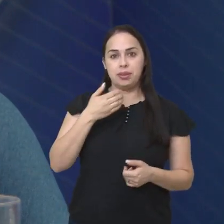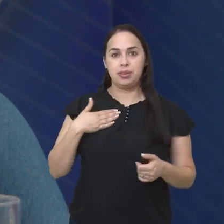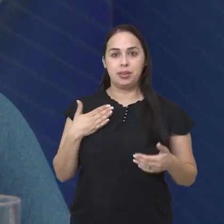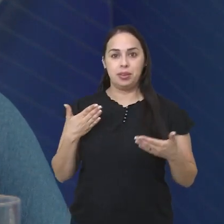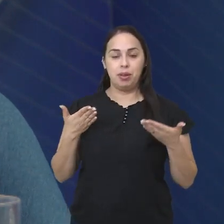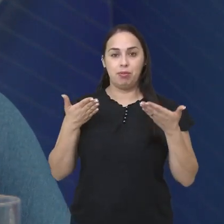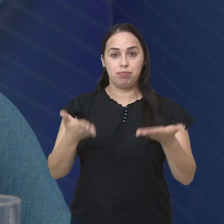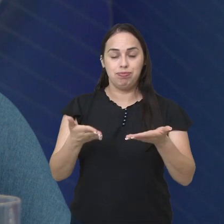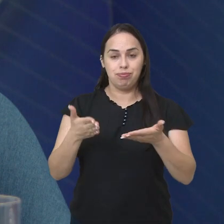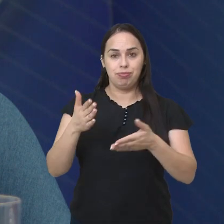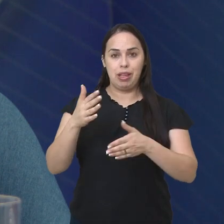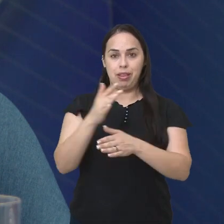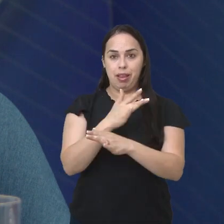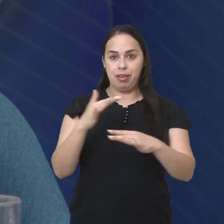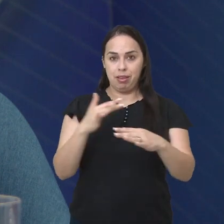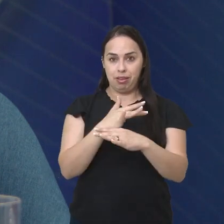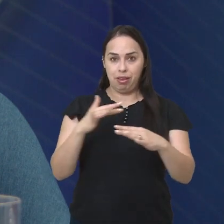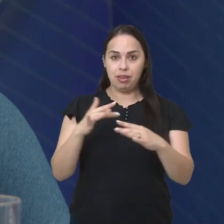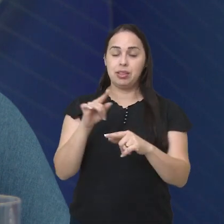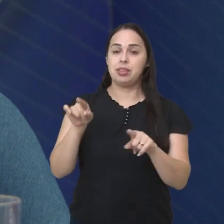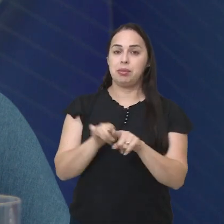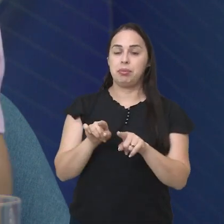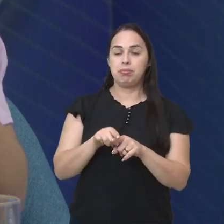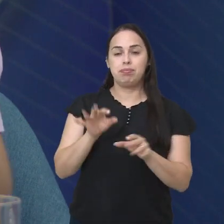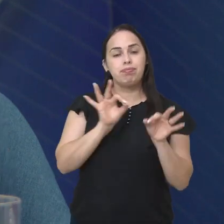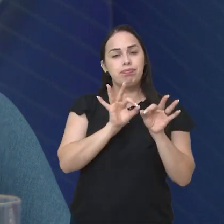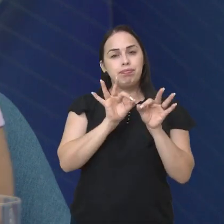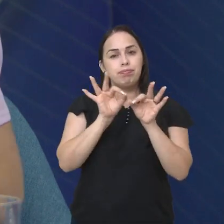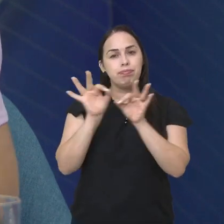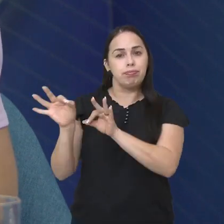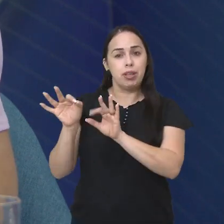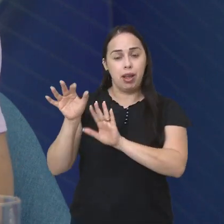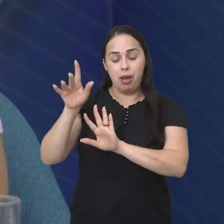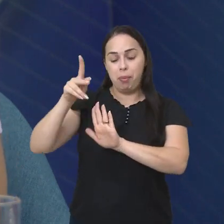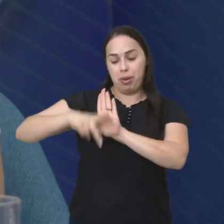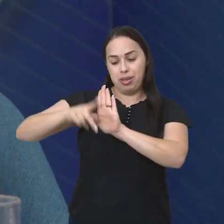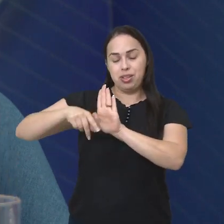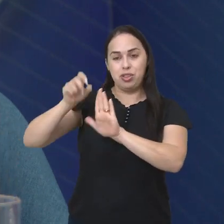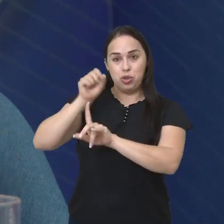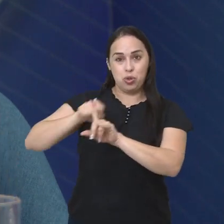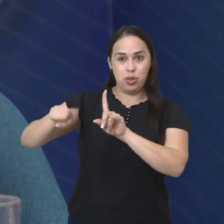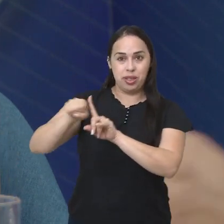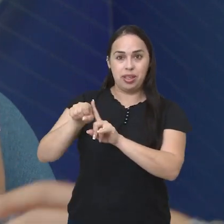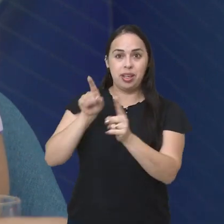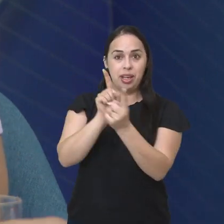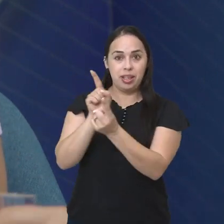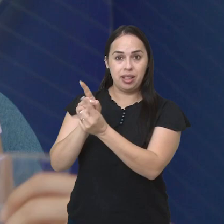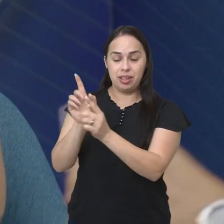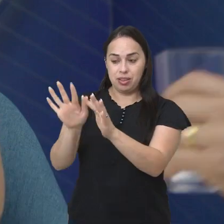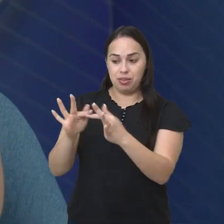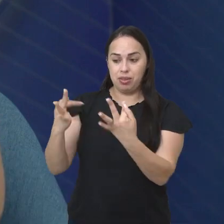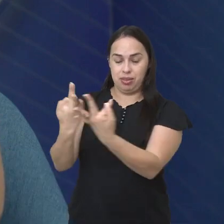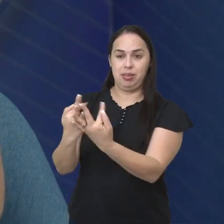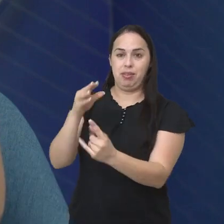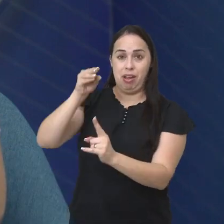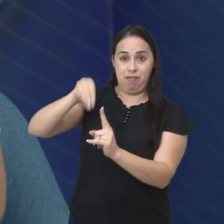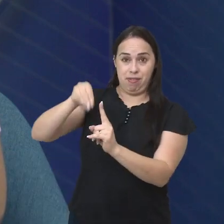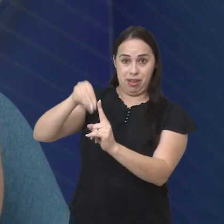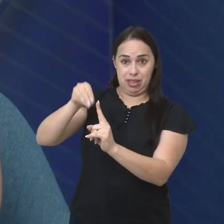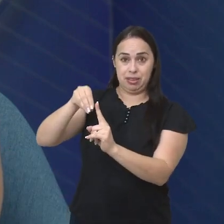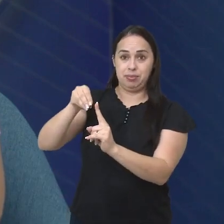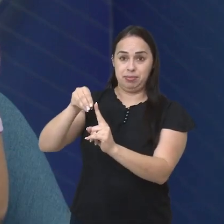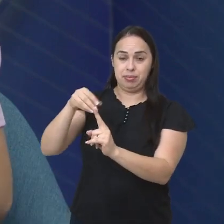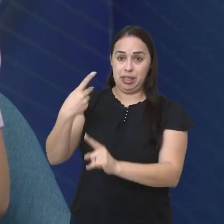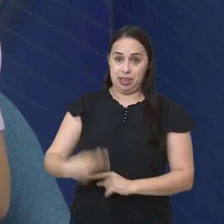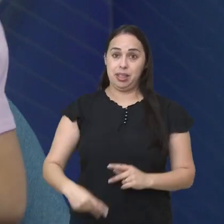de São José dos Campos e eu fui acompanhar um projeto social que atende famílias em situação de vulnerabilidade social aqui